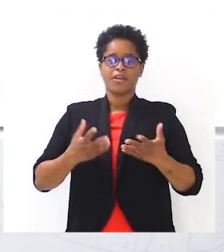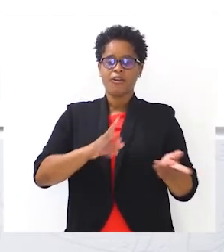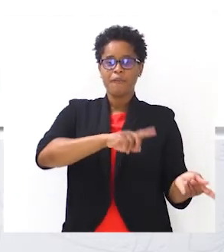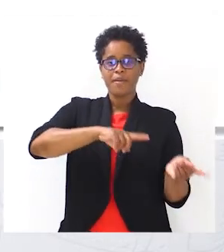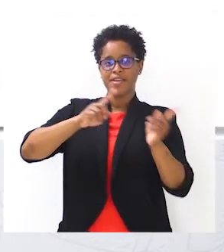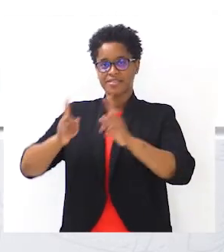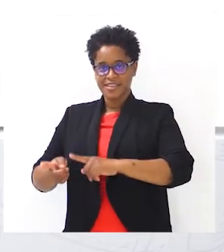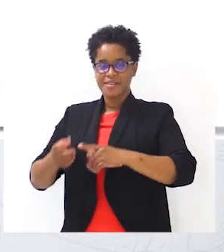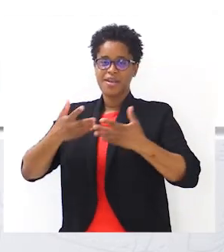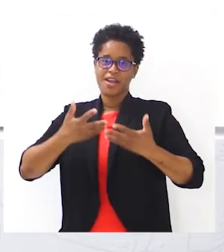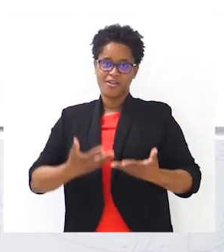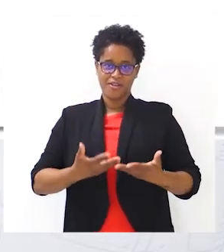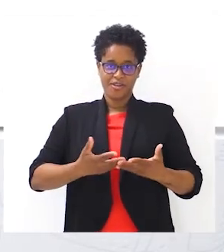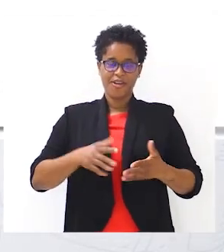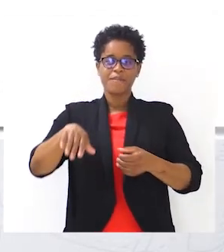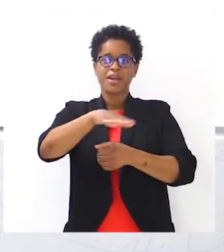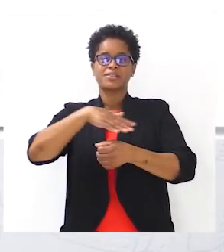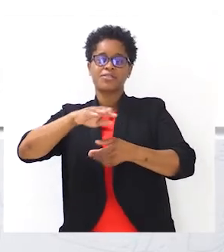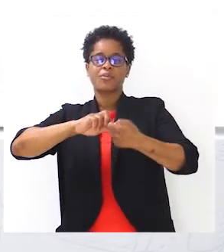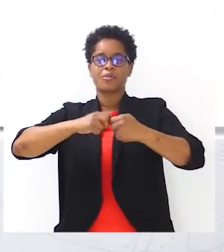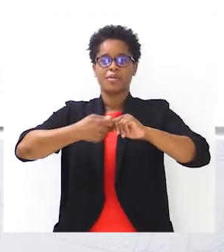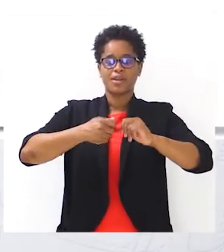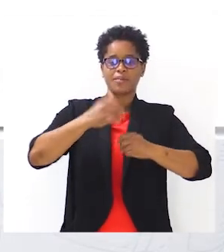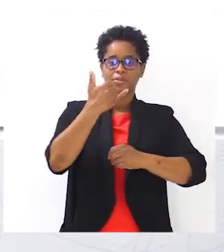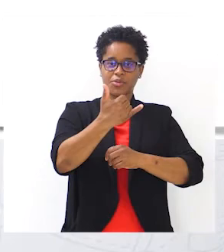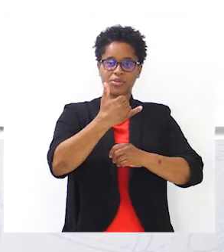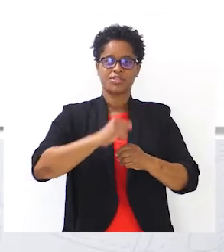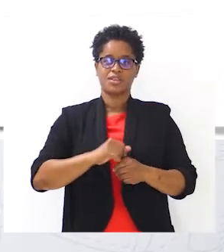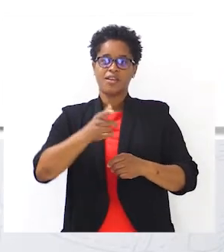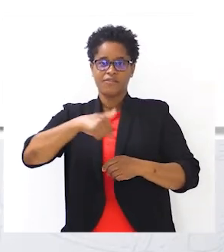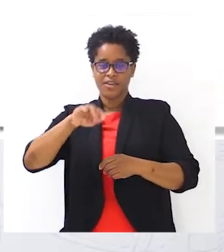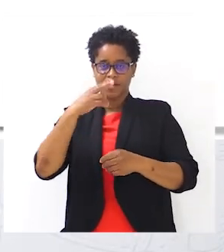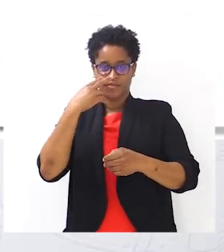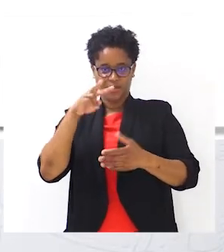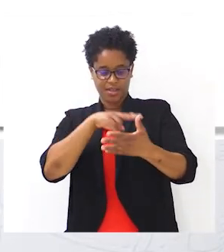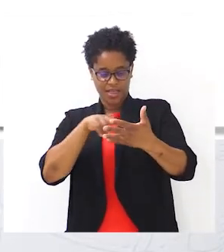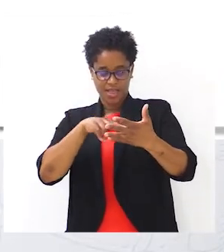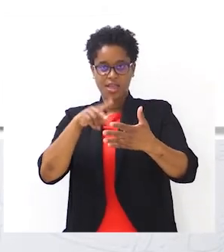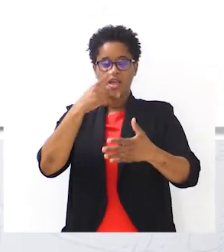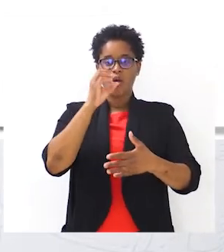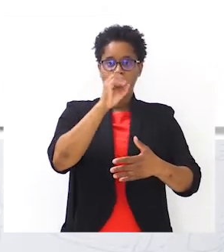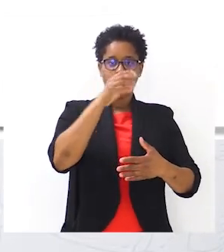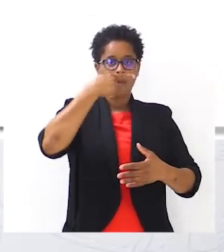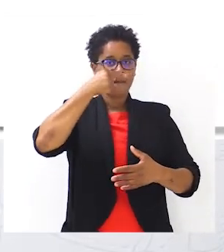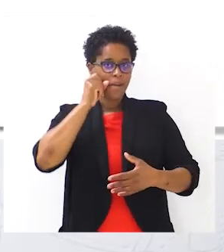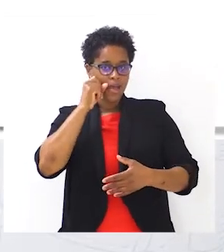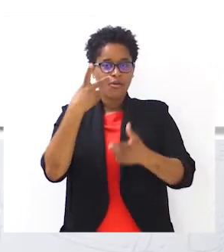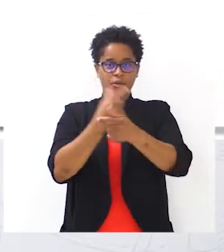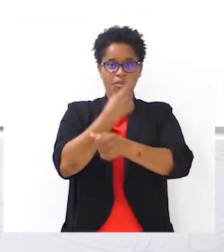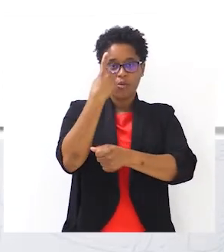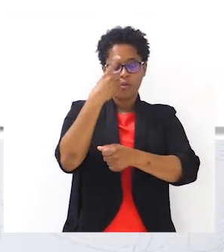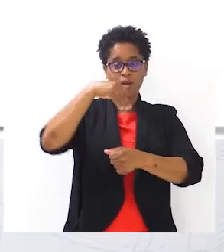Passemos agora para a situação problema 2. Vamos ler. O pai comprou